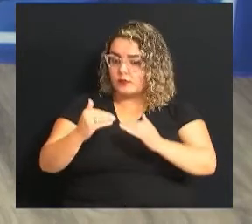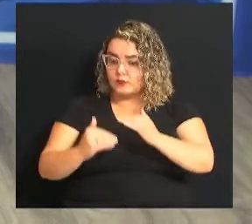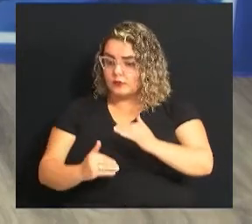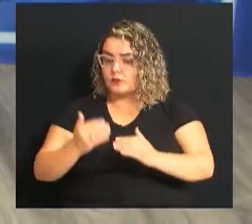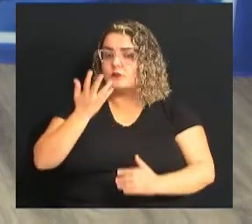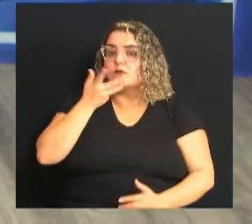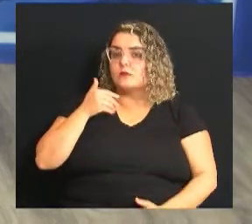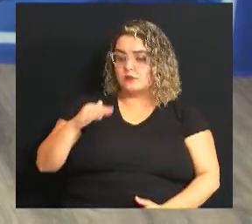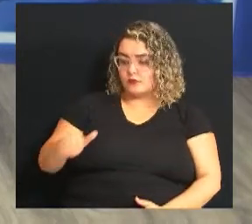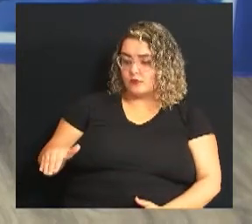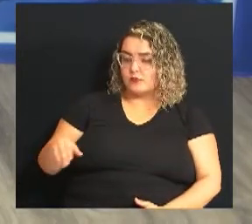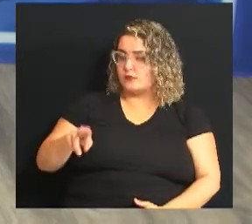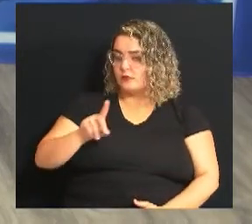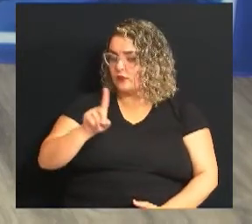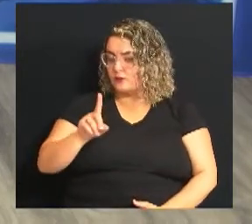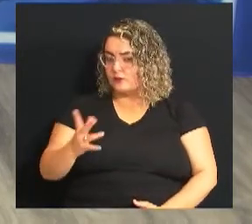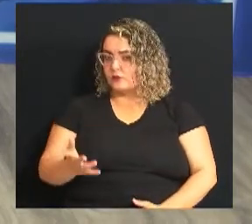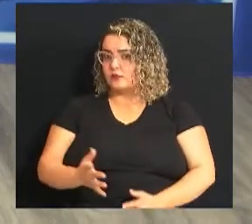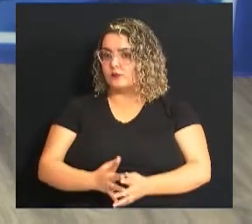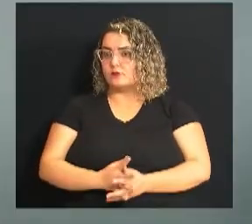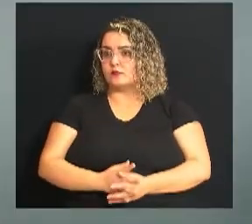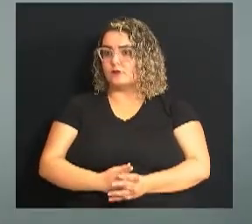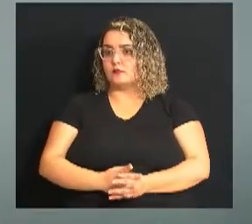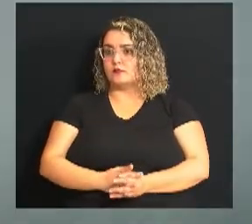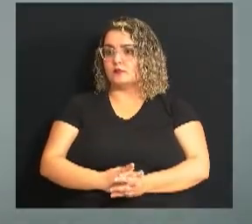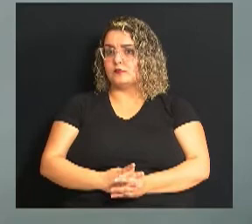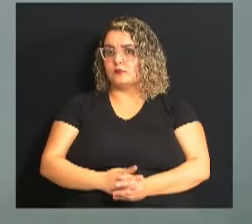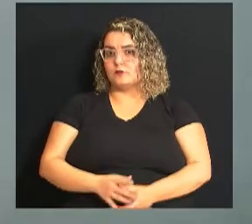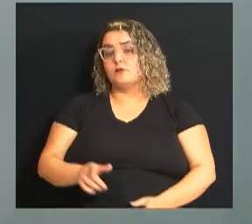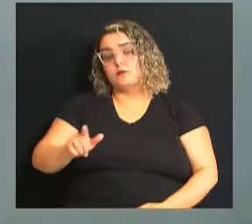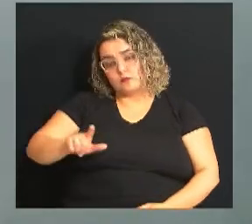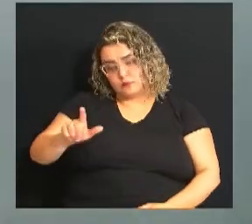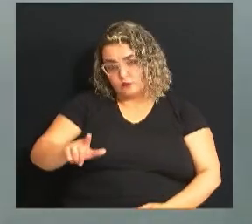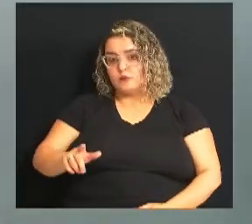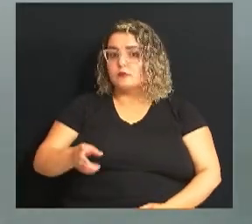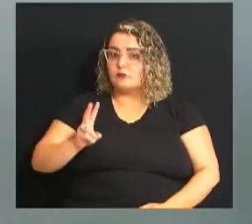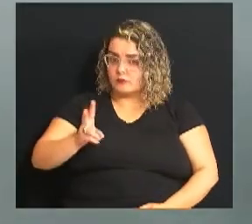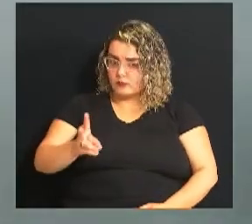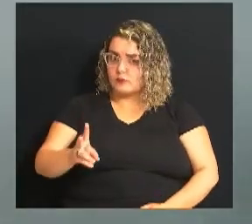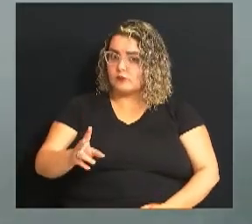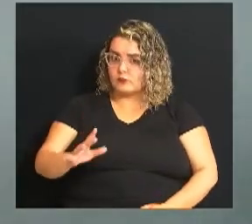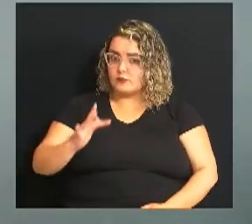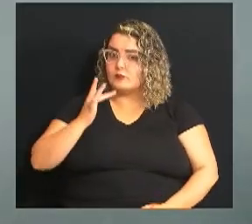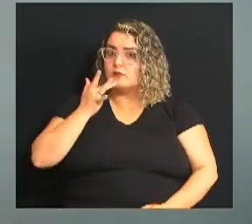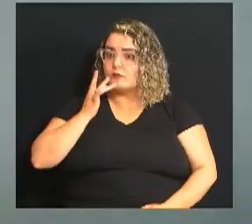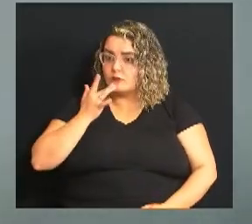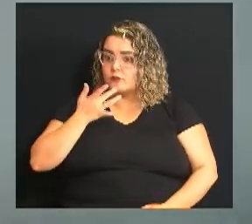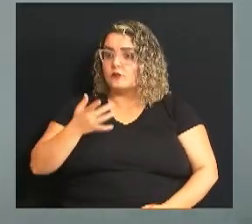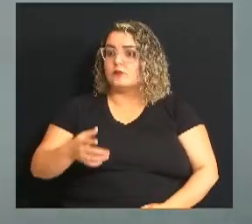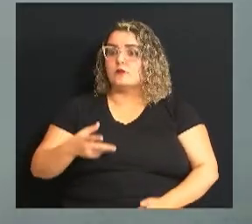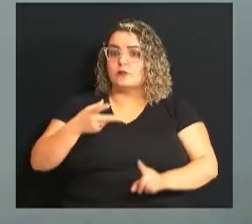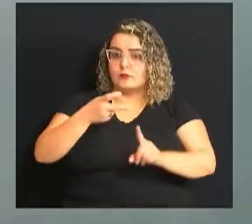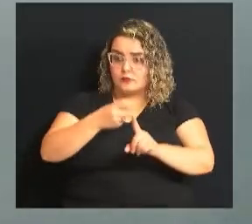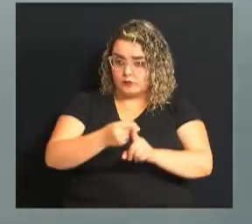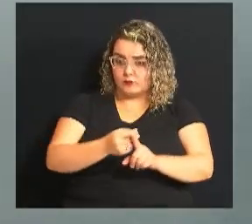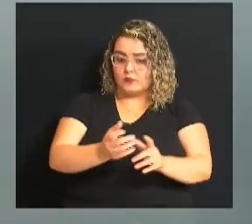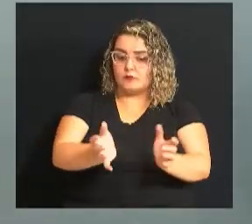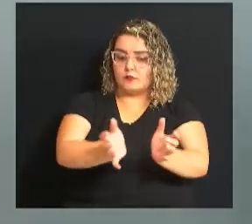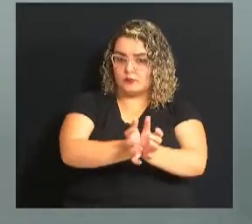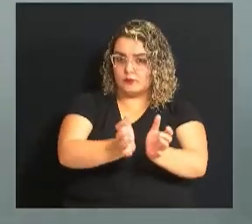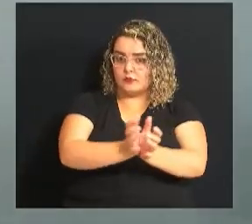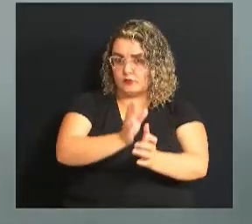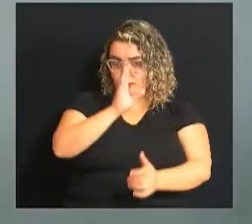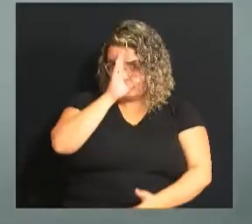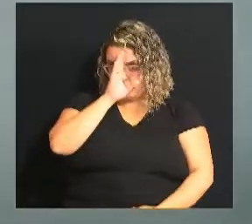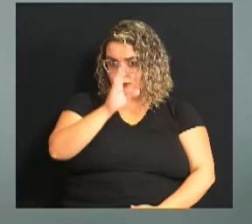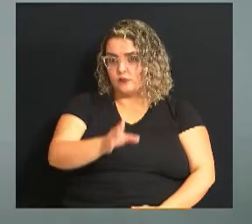caso não? É lógico que é sempre preferível você utilizar a vacina para os grupos prioritários.